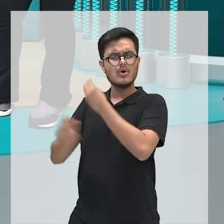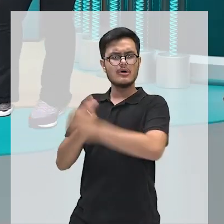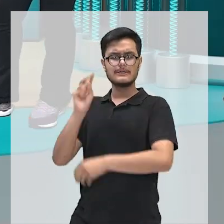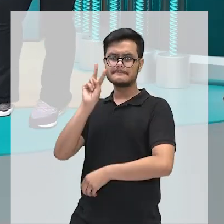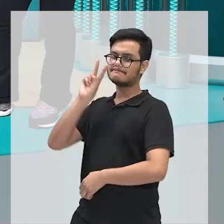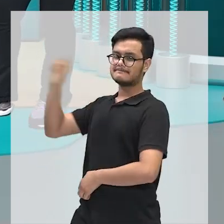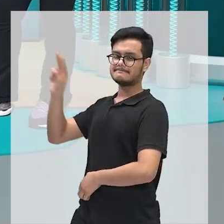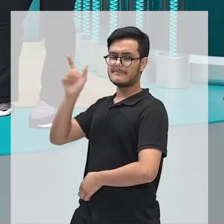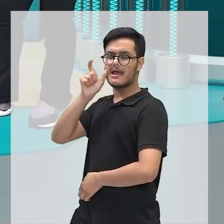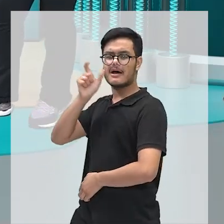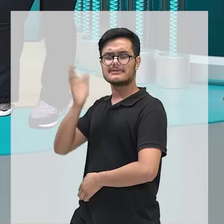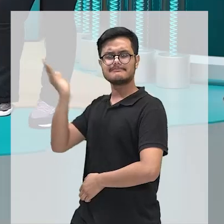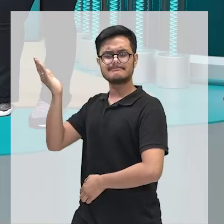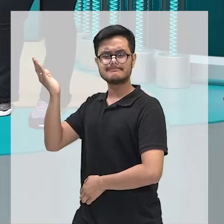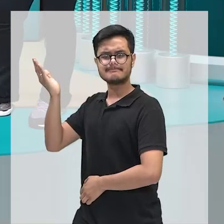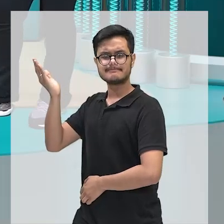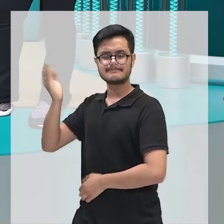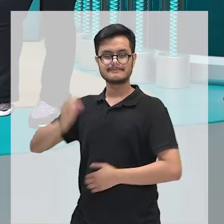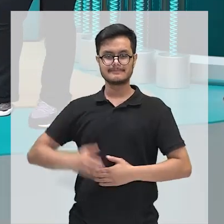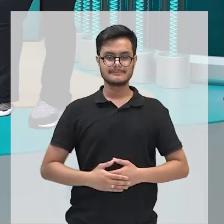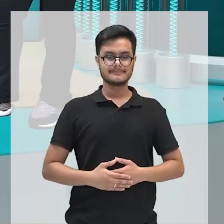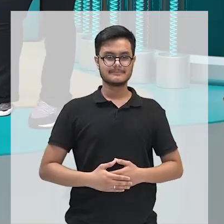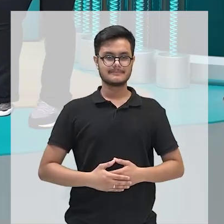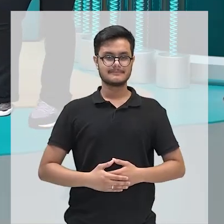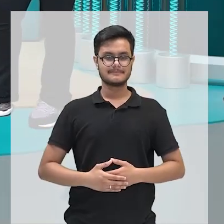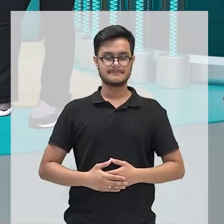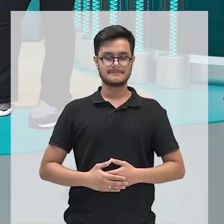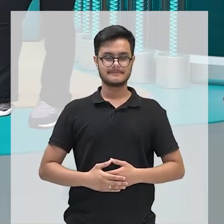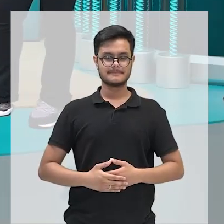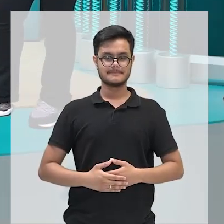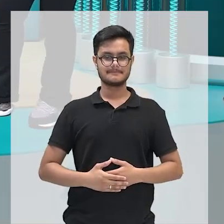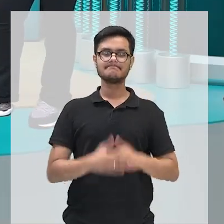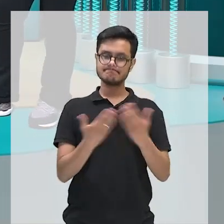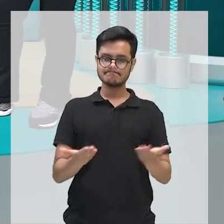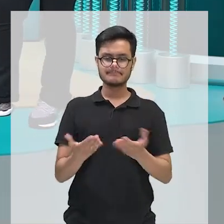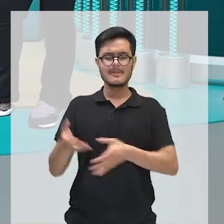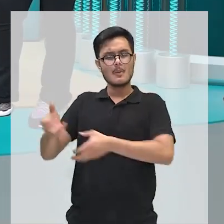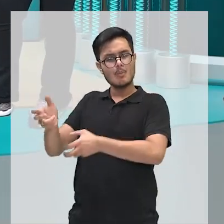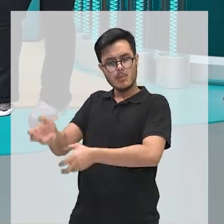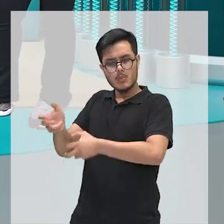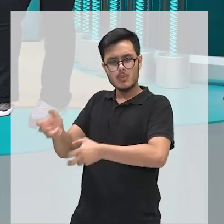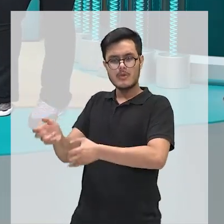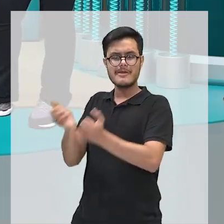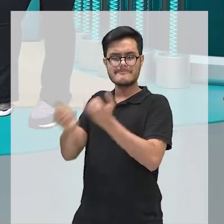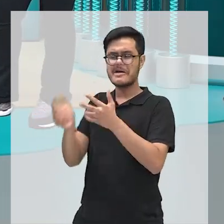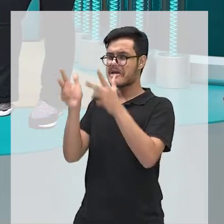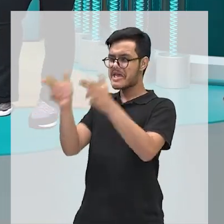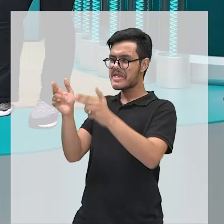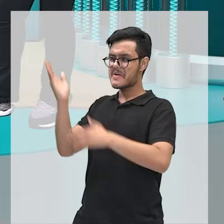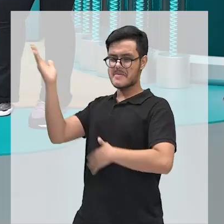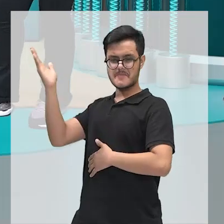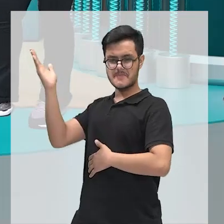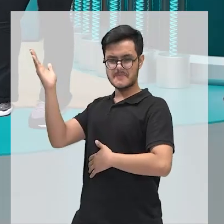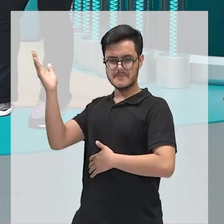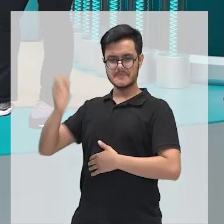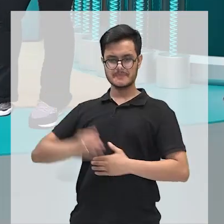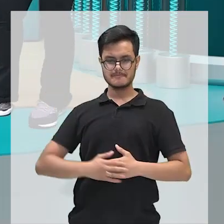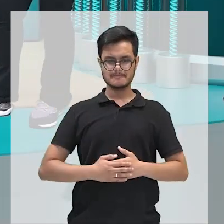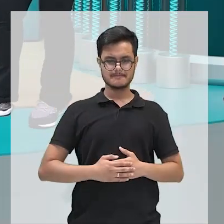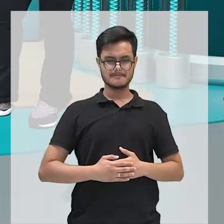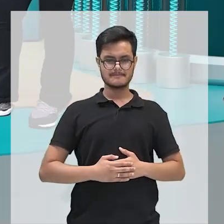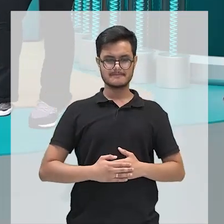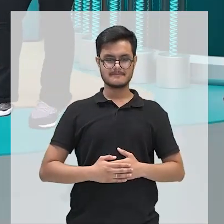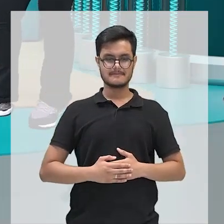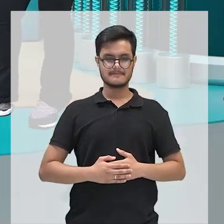observem aqui, essa é uma das formas que existe, né? Você vai ali com a sua mão esquerda,